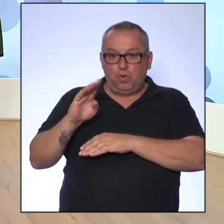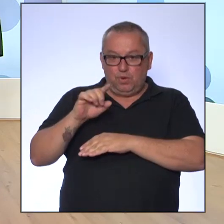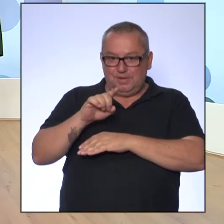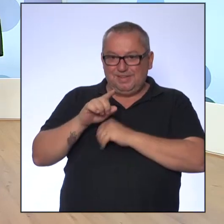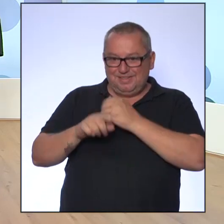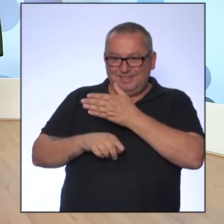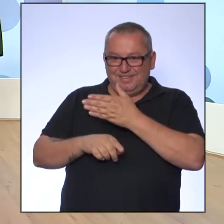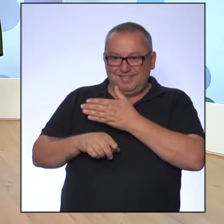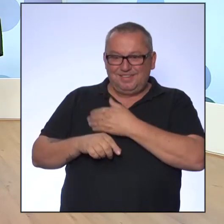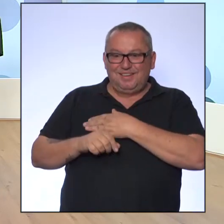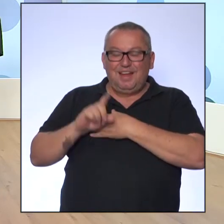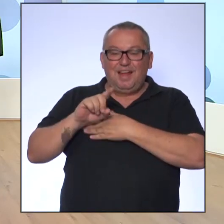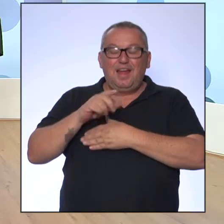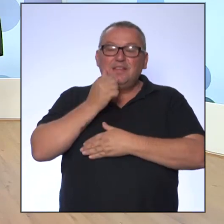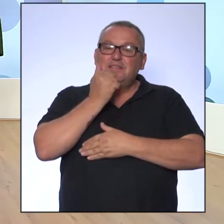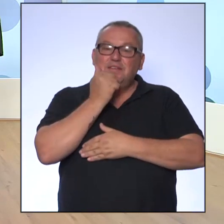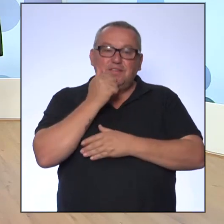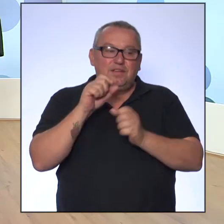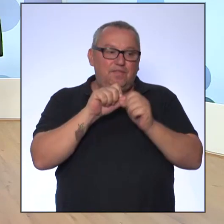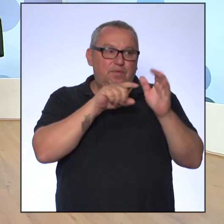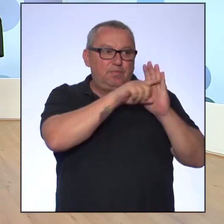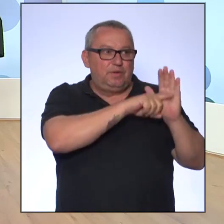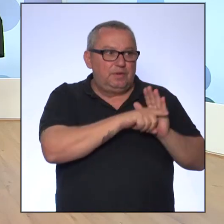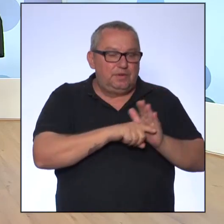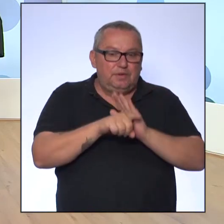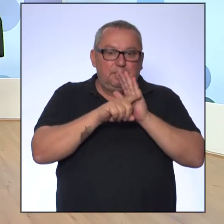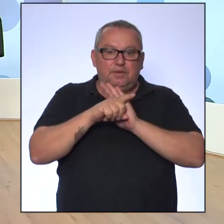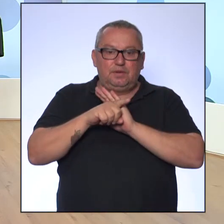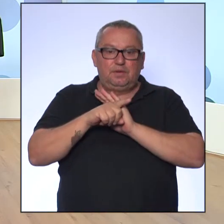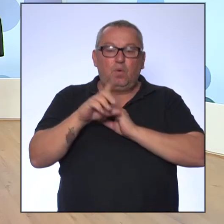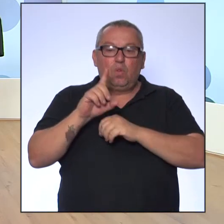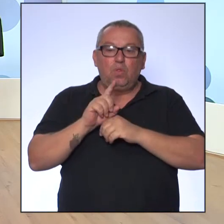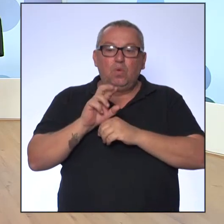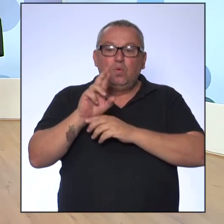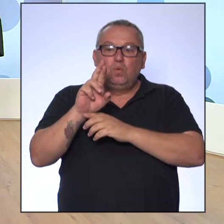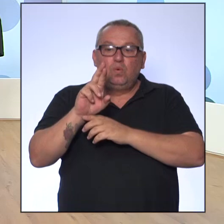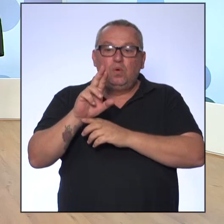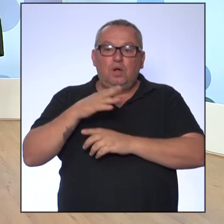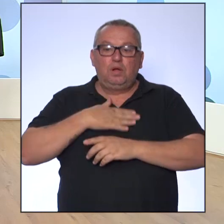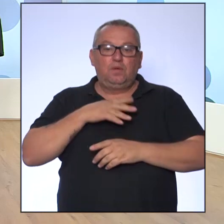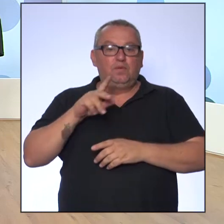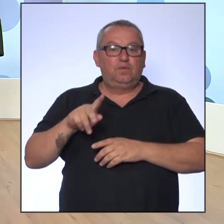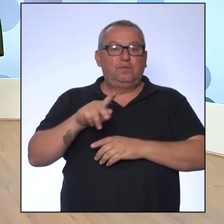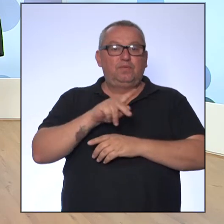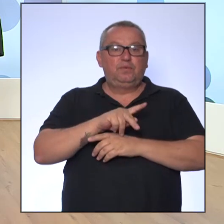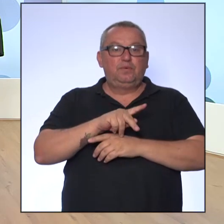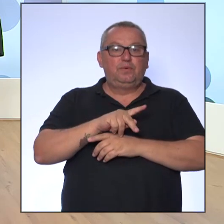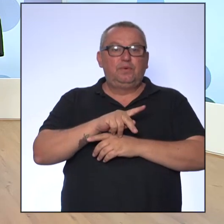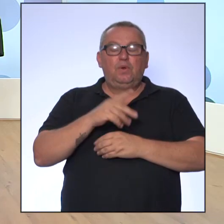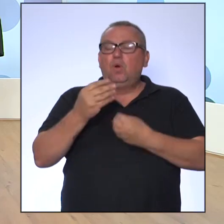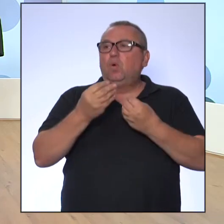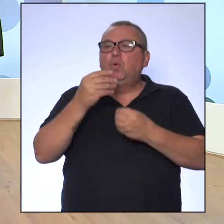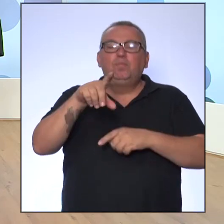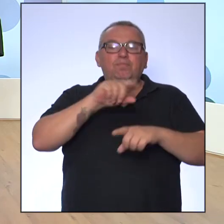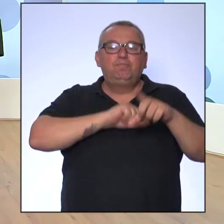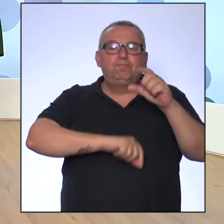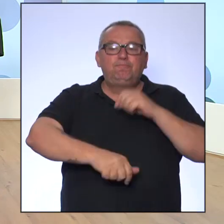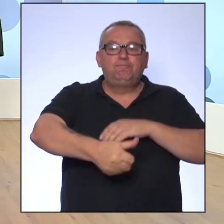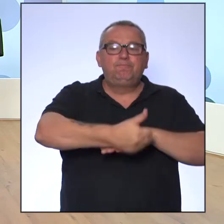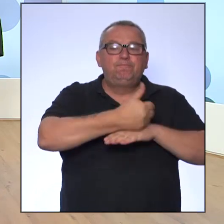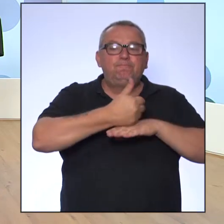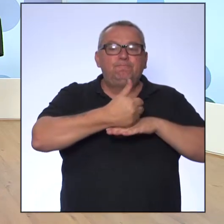Trabalha lá na Universidade de São Paulo fazendo pesquisa com o seu doutorado. E eu sou um professor. Como eu escolhi a minha